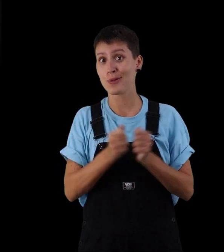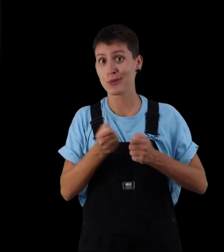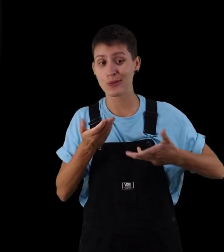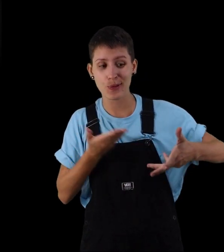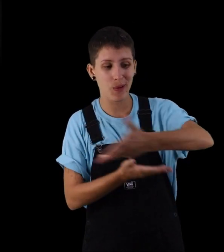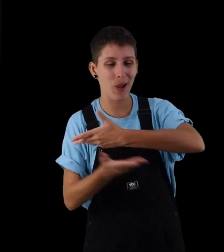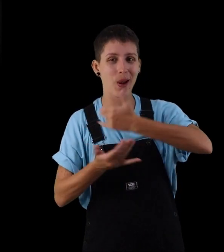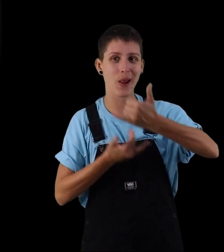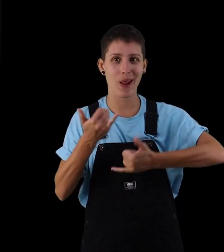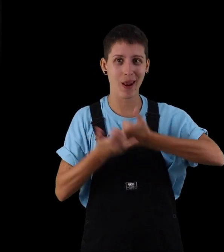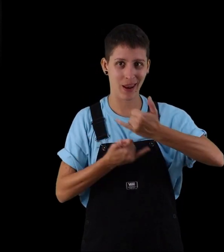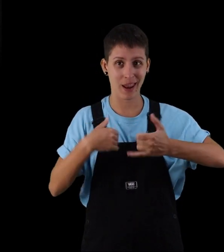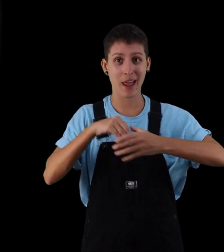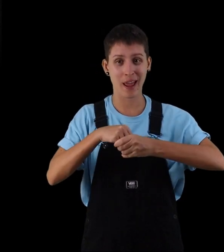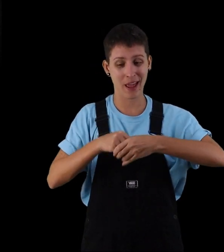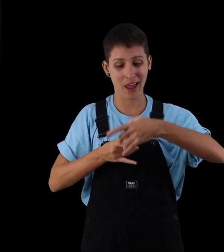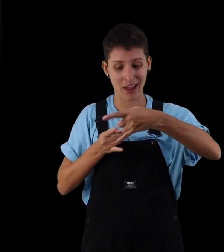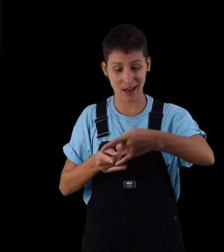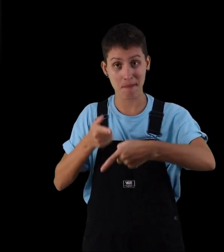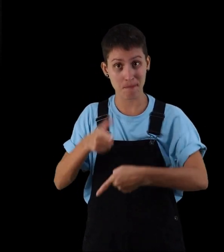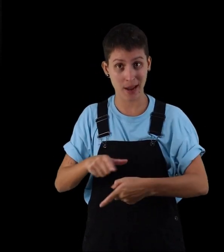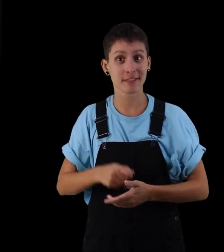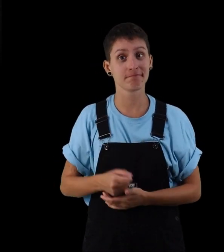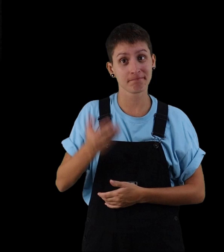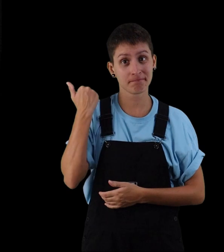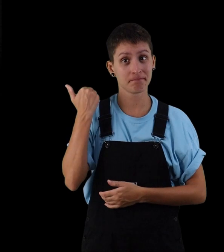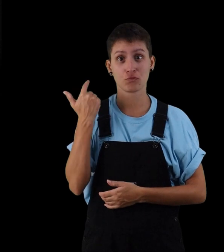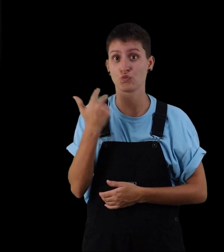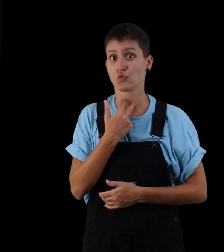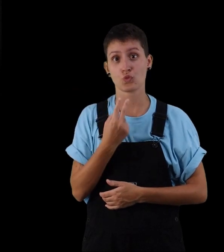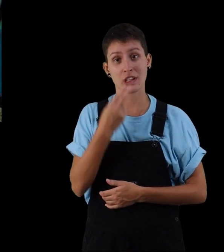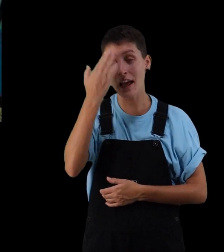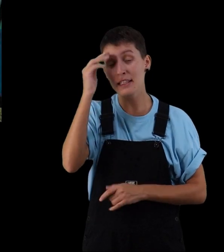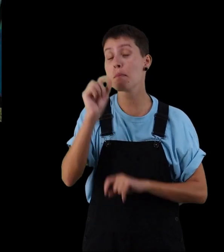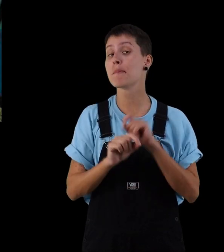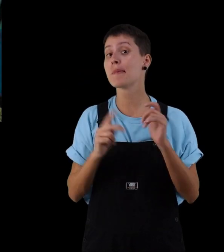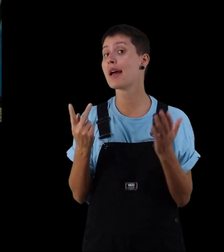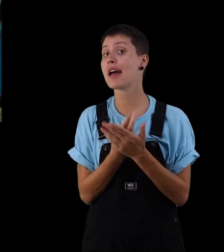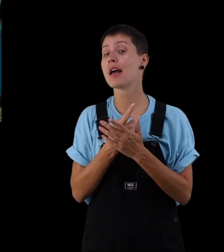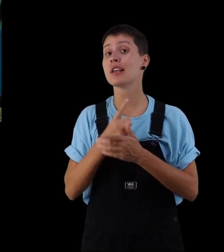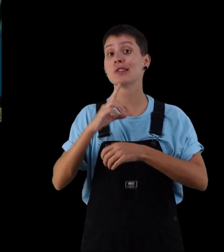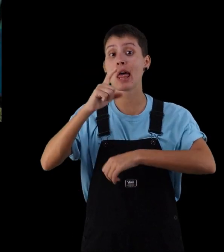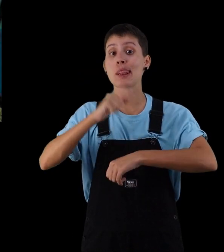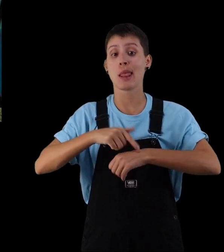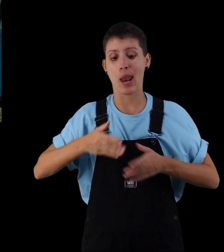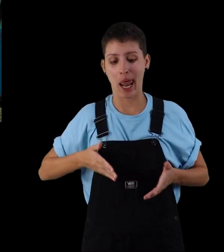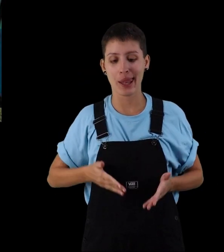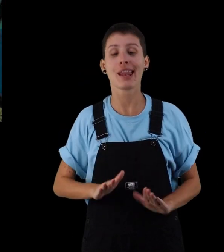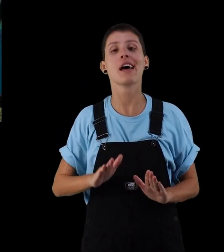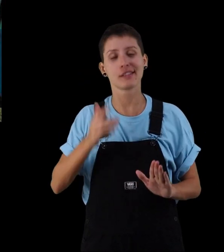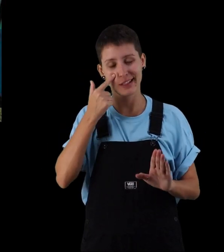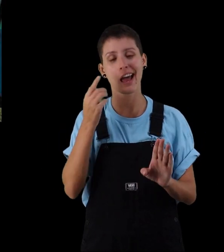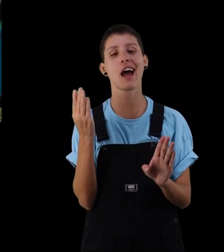seu quarto. Naqueles tempos, não havia jeito de saber. Só mesmo na hora do nascimento,